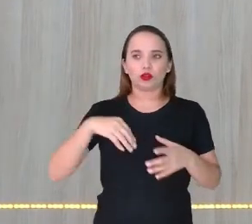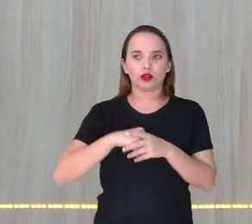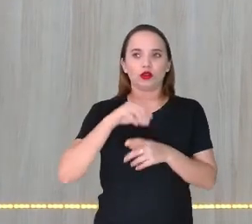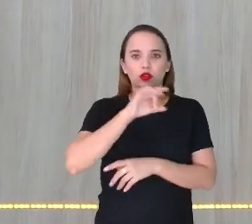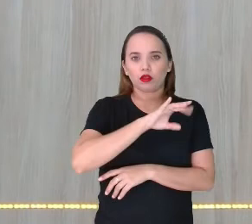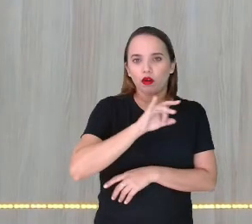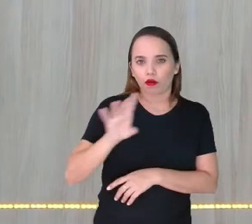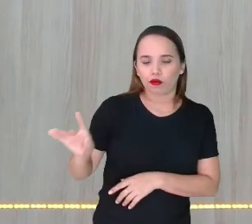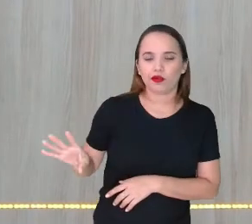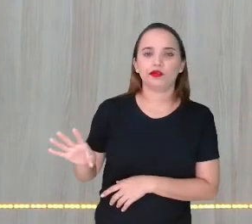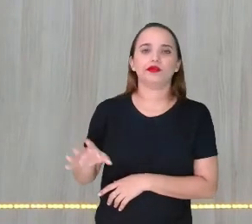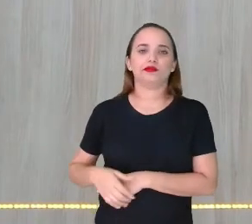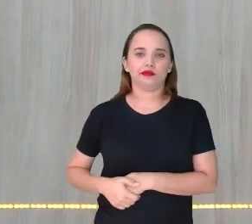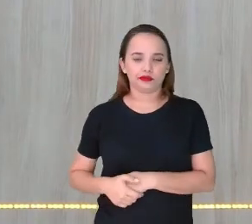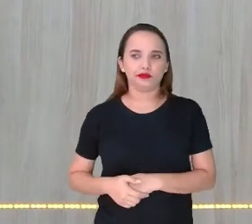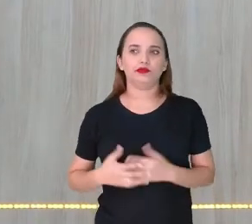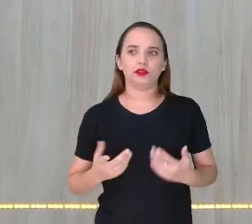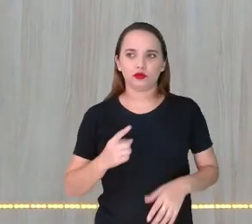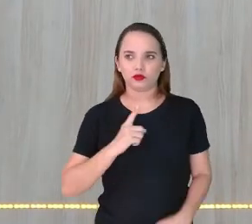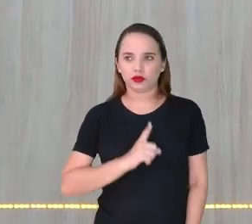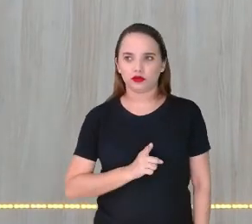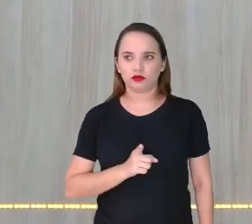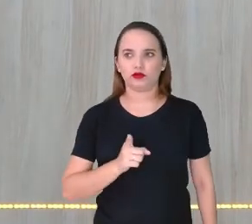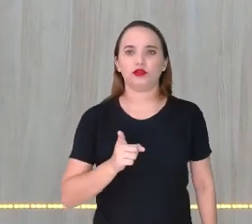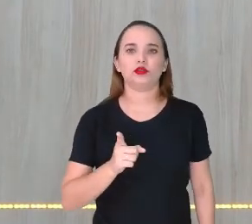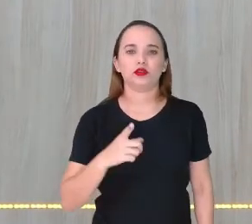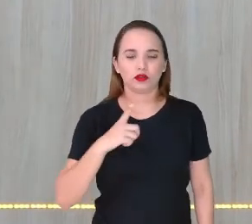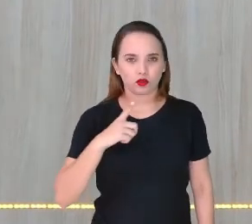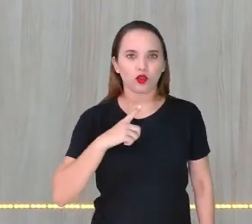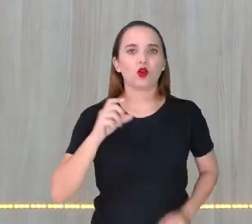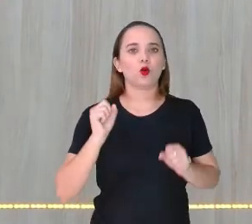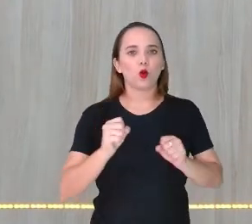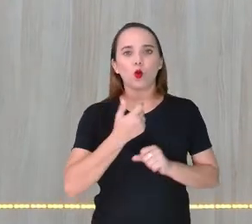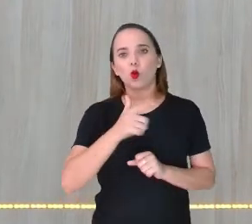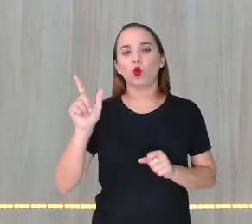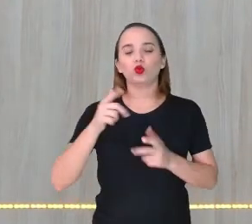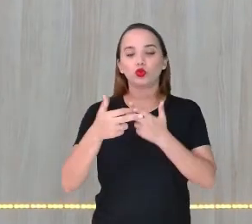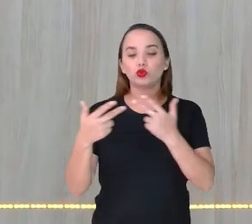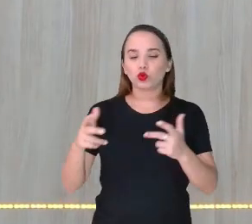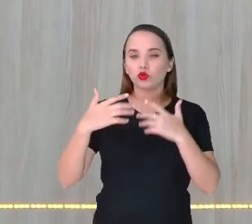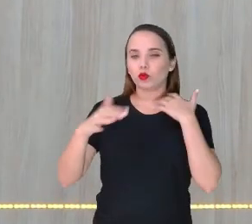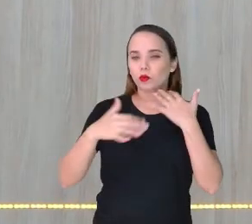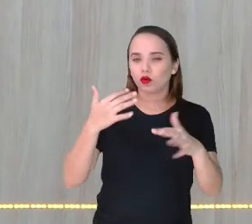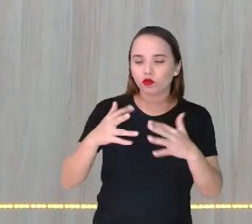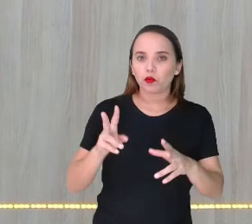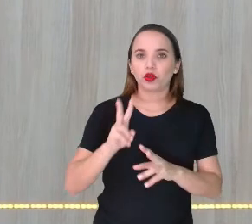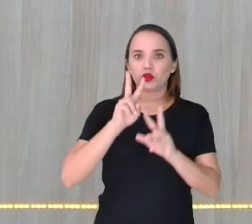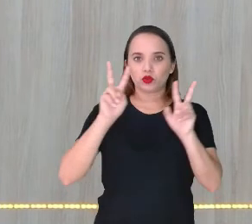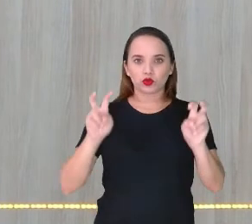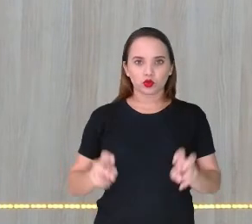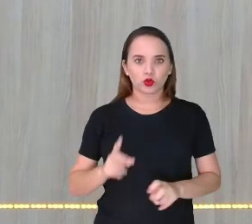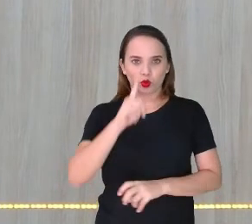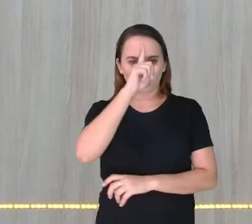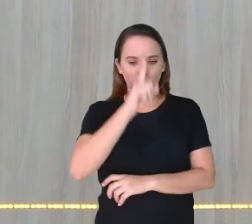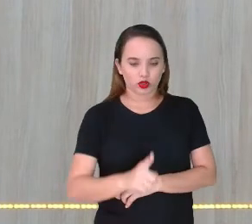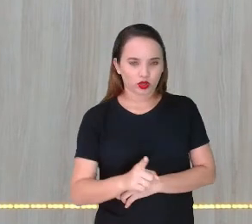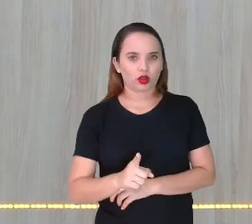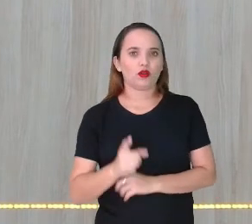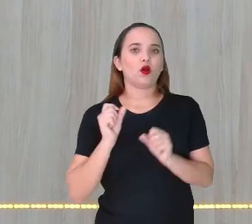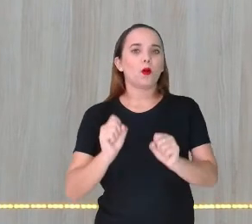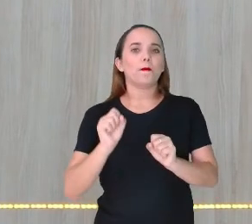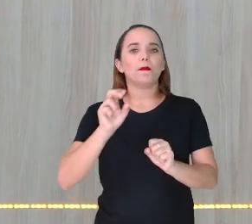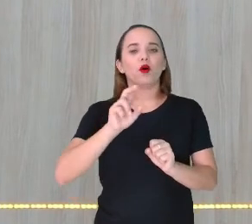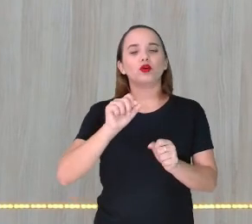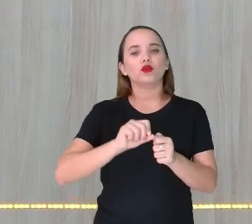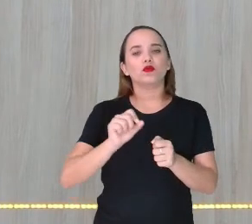cada uma dessas coisas. Então, para frente, eu tenho outras propriedades de movimentos direcionados que eu posso